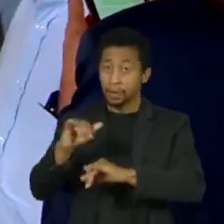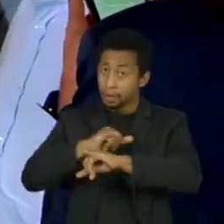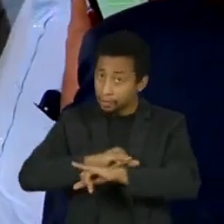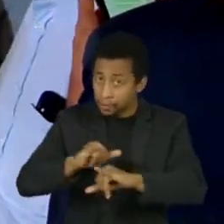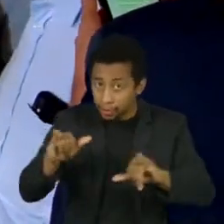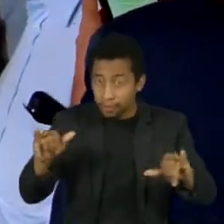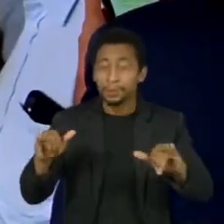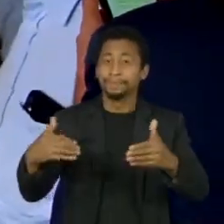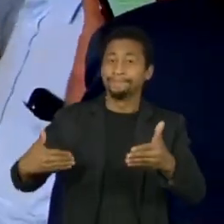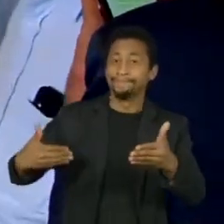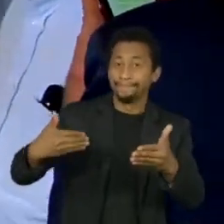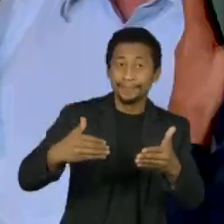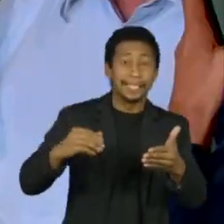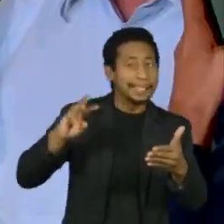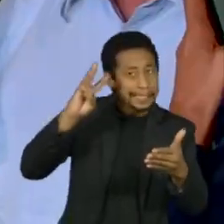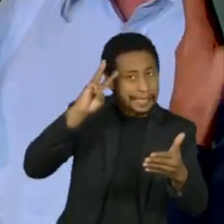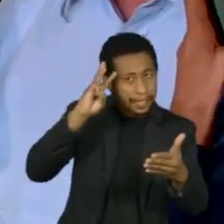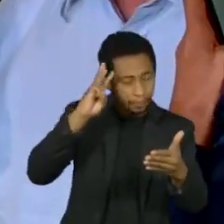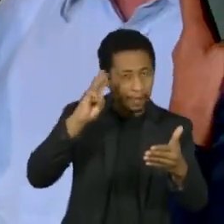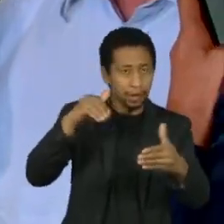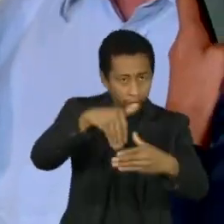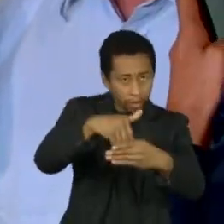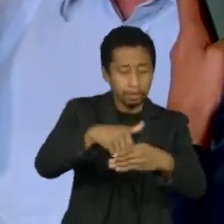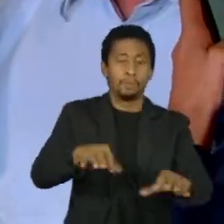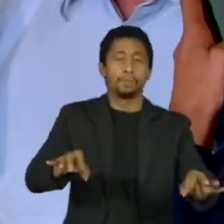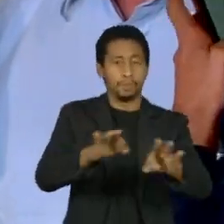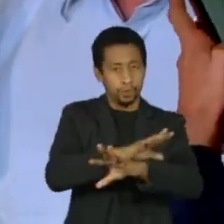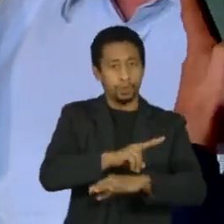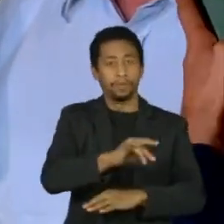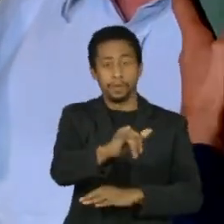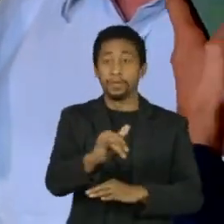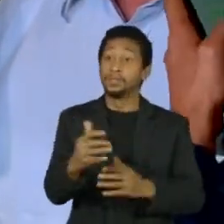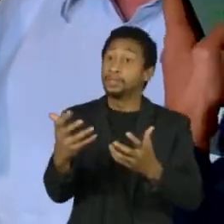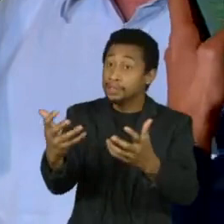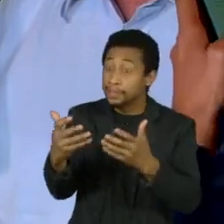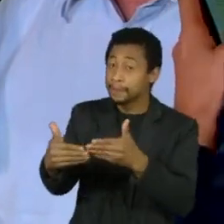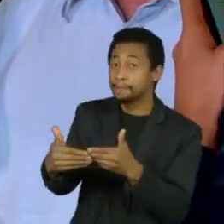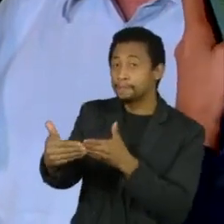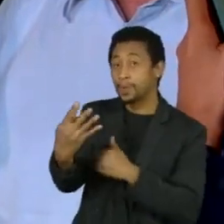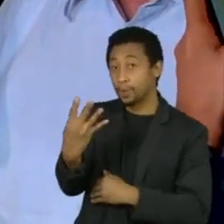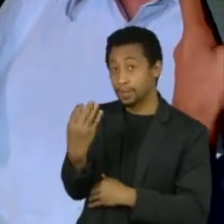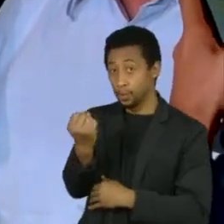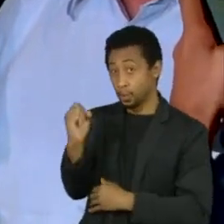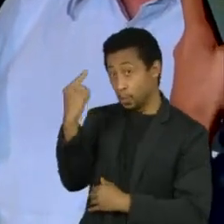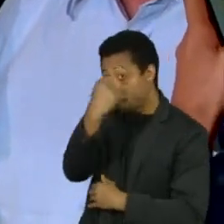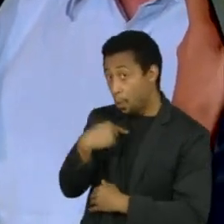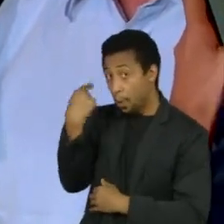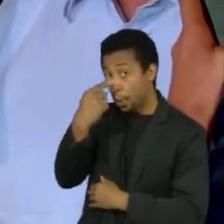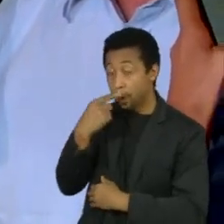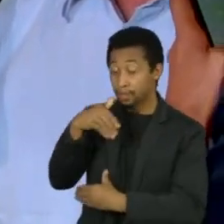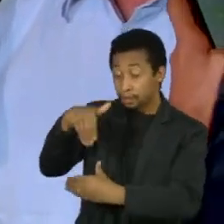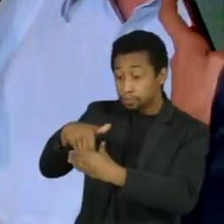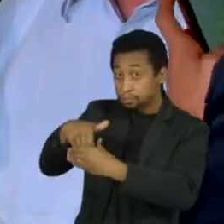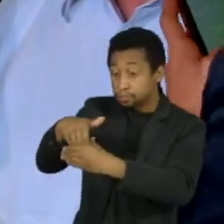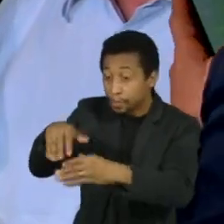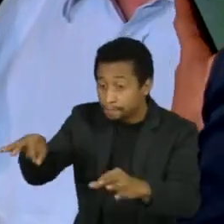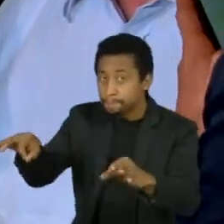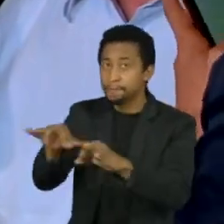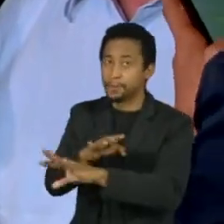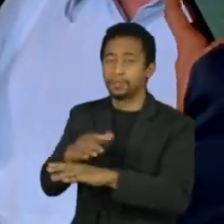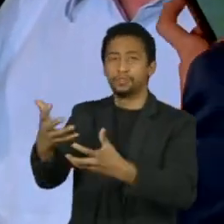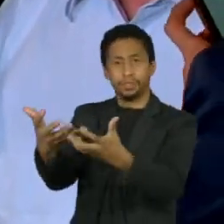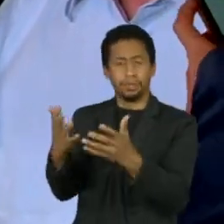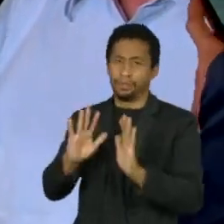seja encerrada nesta terça-feira. Nós queremos, portanto, que se conclua nos próximos 48 horas aí este processo. Nós